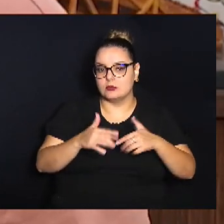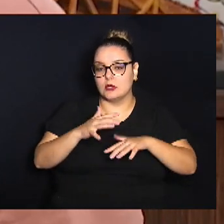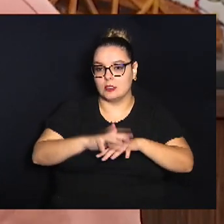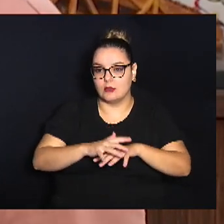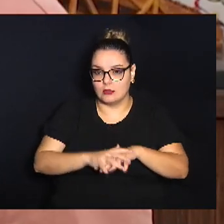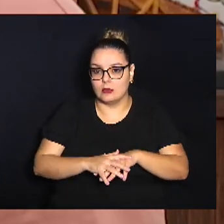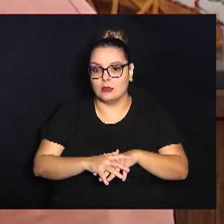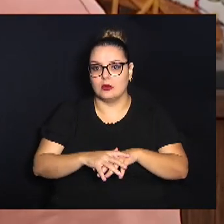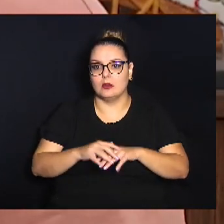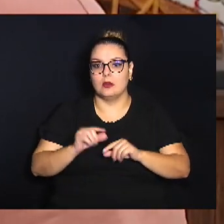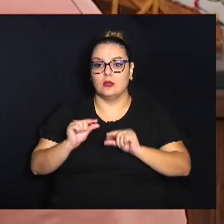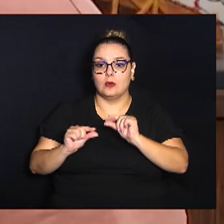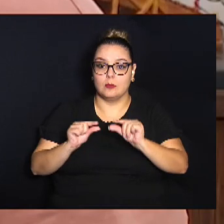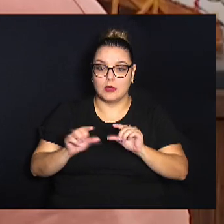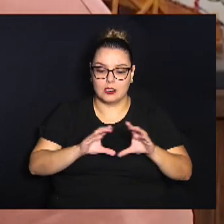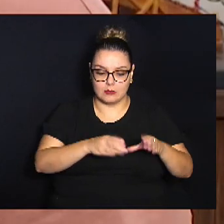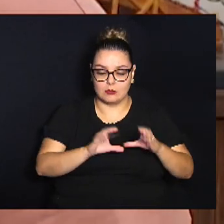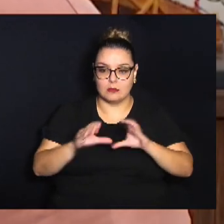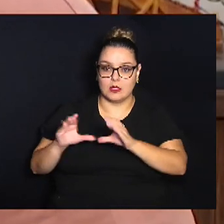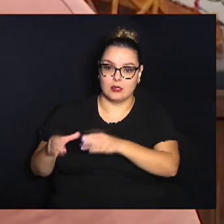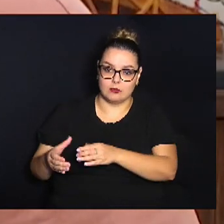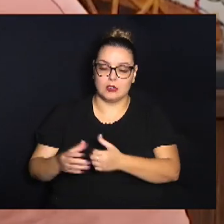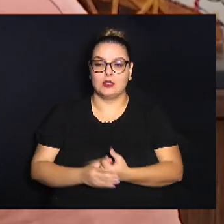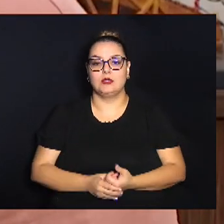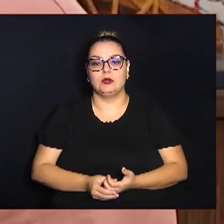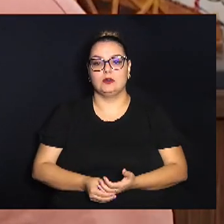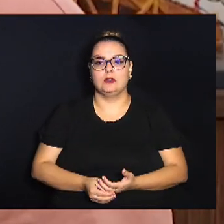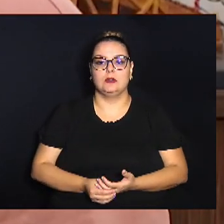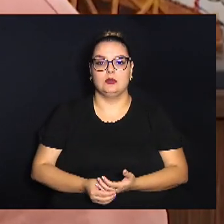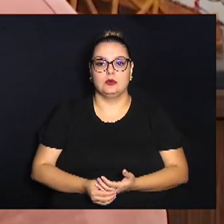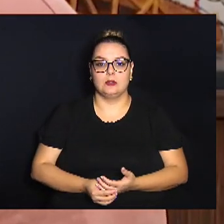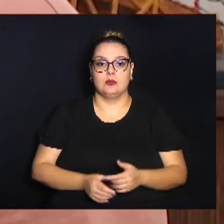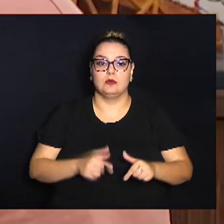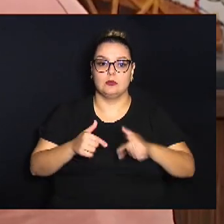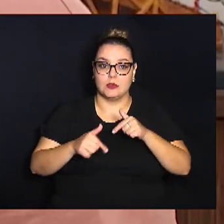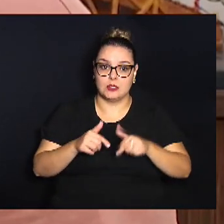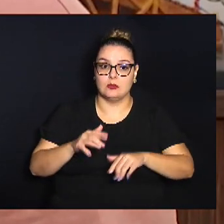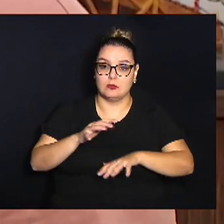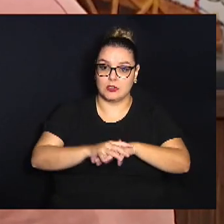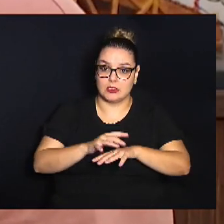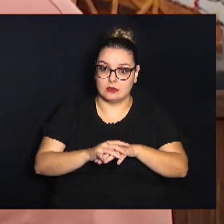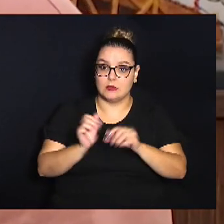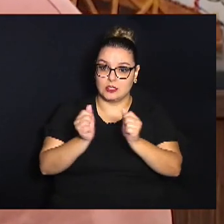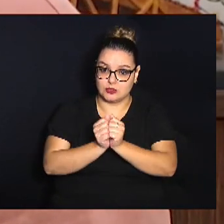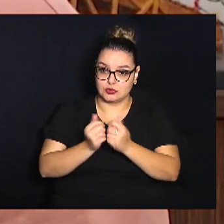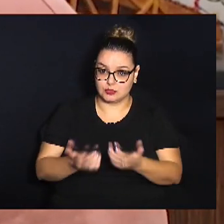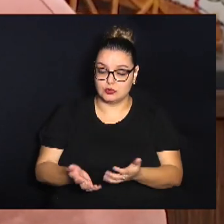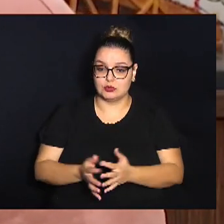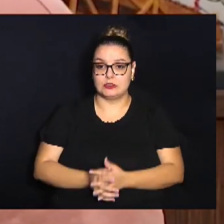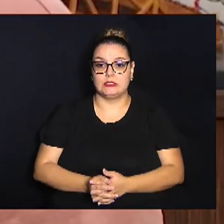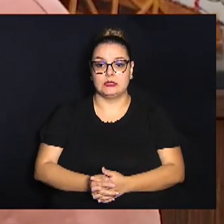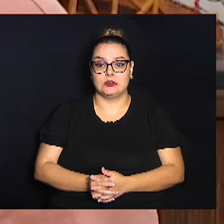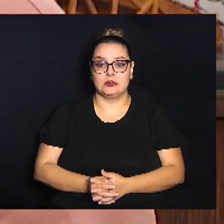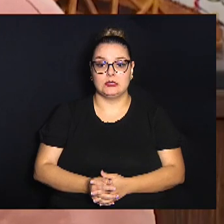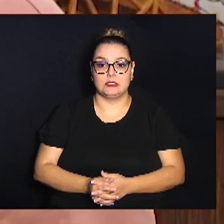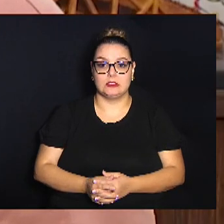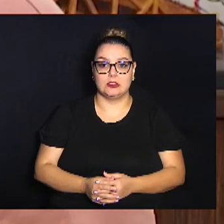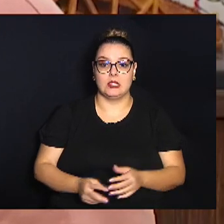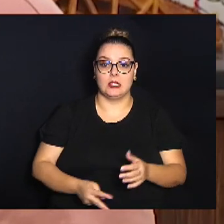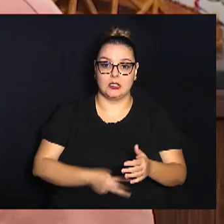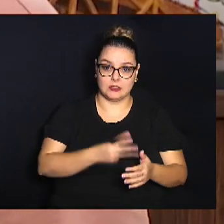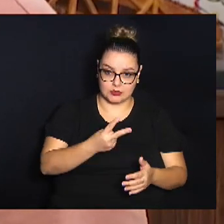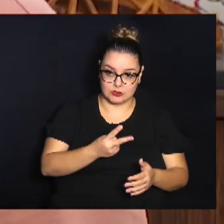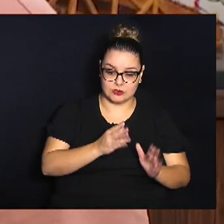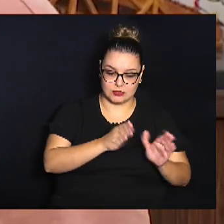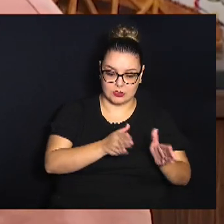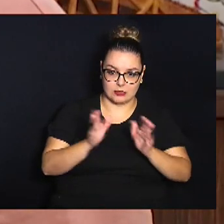muito com pequenas equipes, pessoas trabalham juntos em matemática. Também as 2 primeiras fases, que são